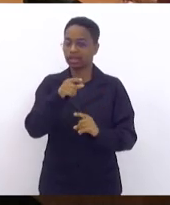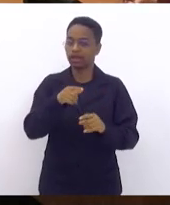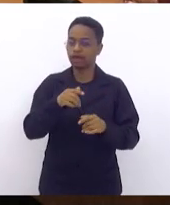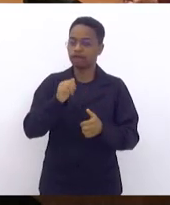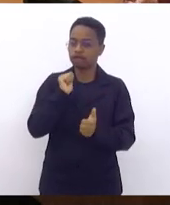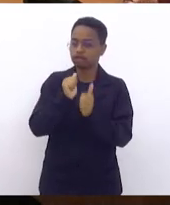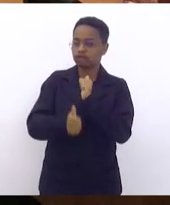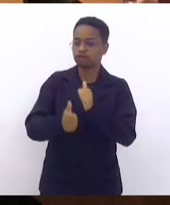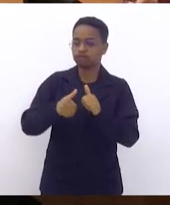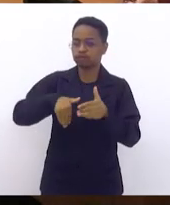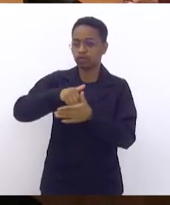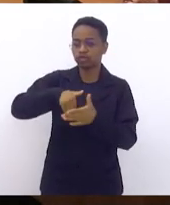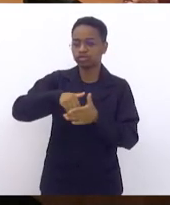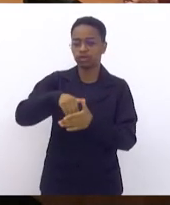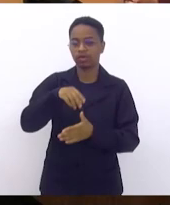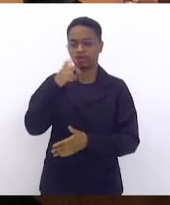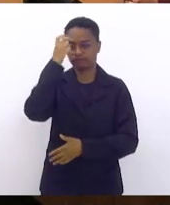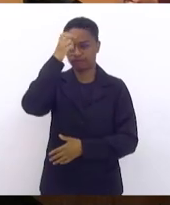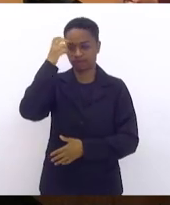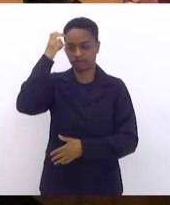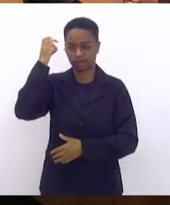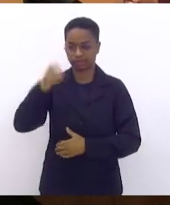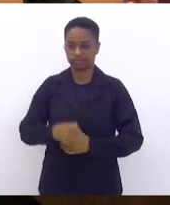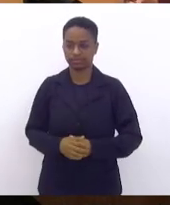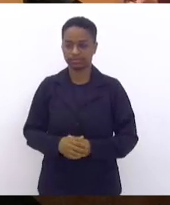intrépida, Verônica Lima.